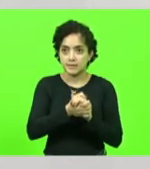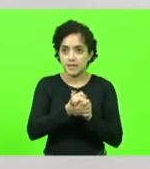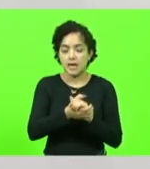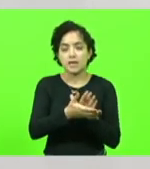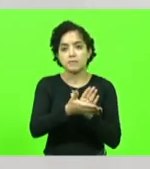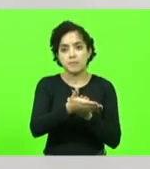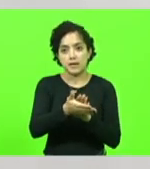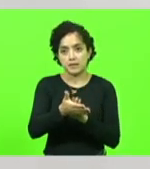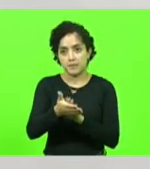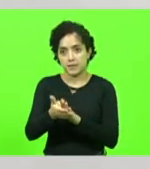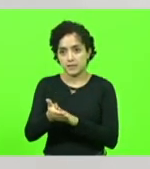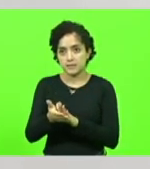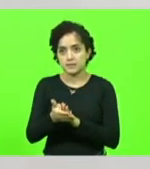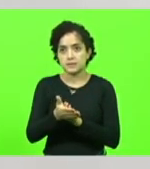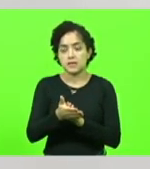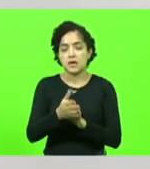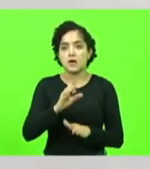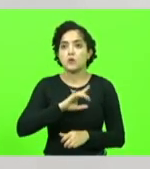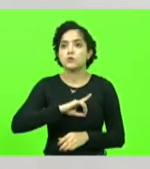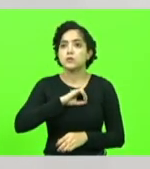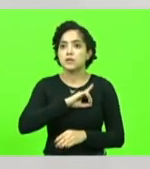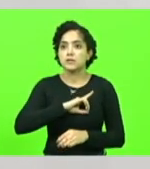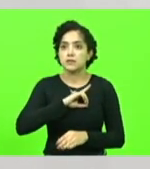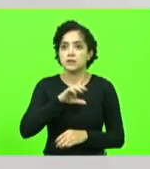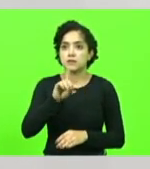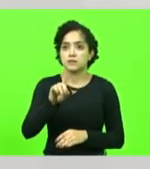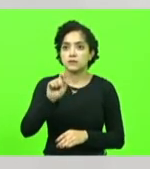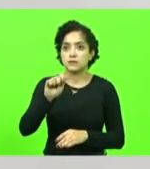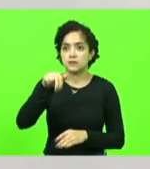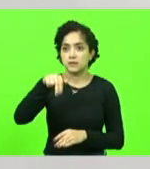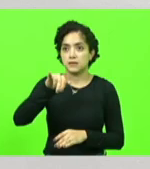parabenizar o delegado Danilo